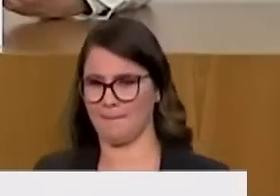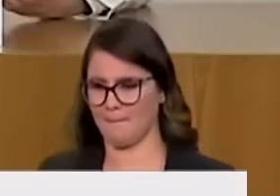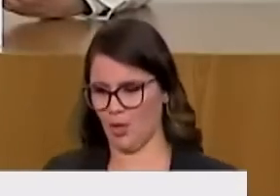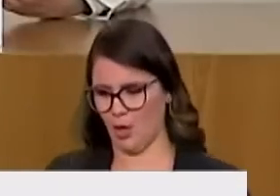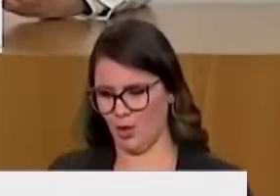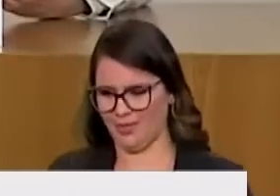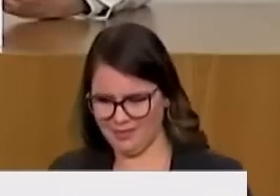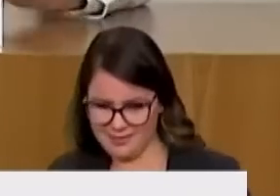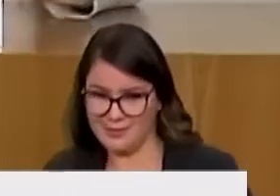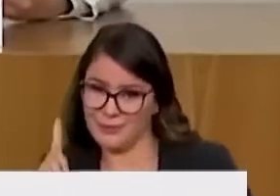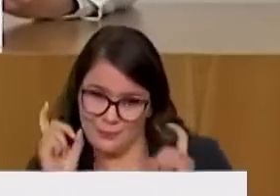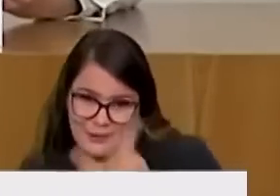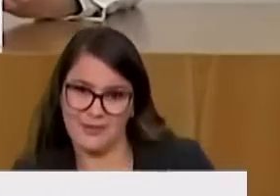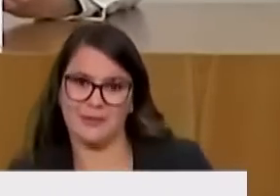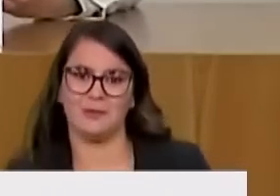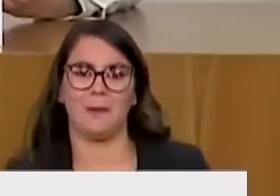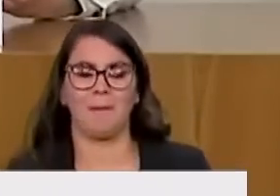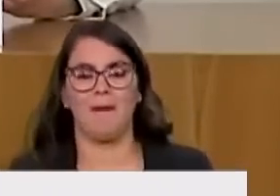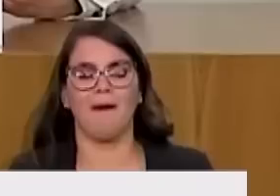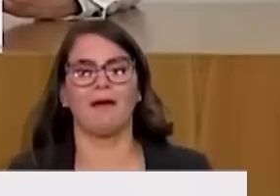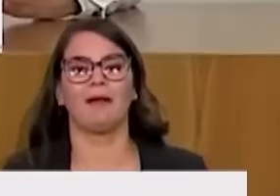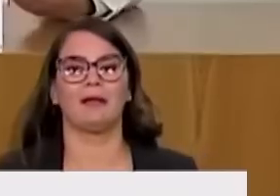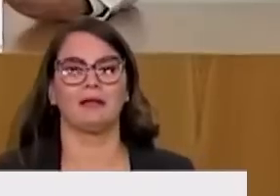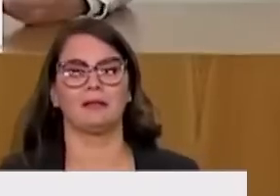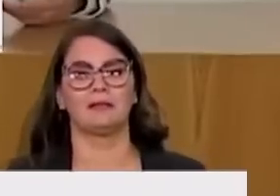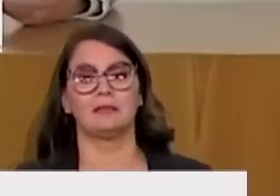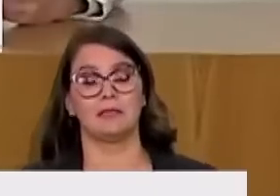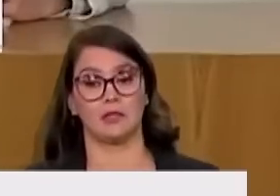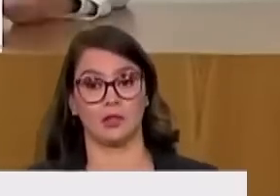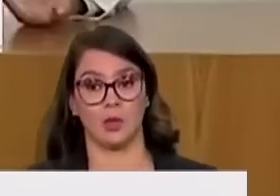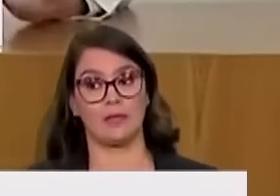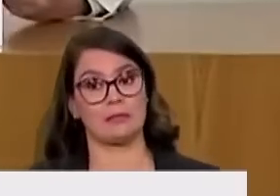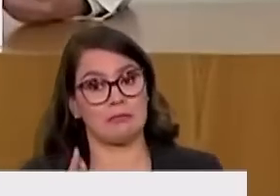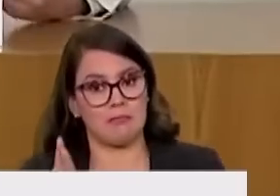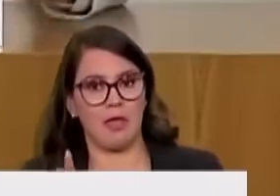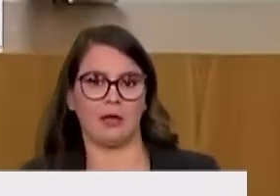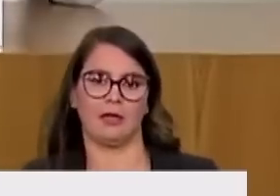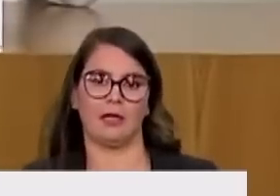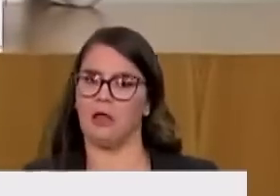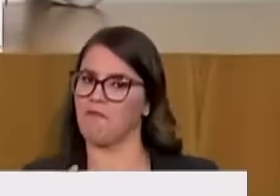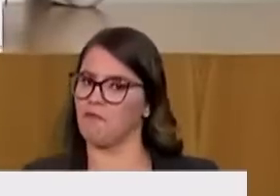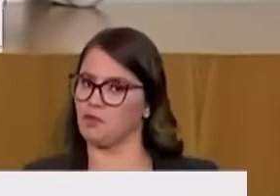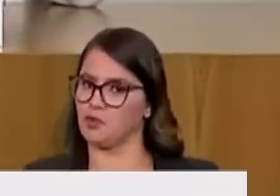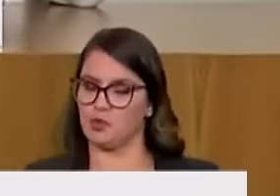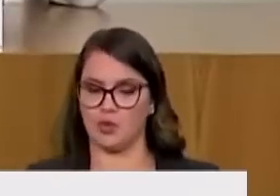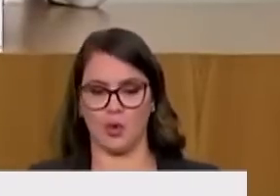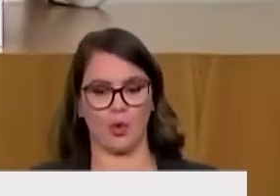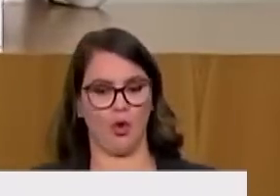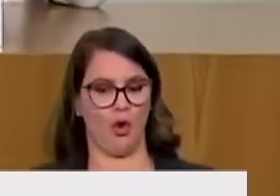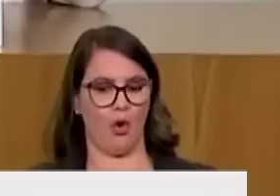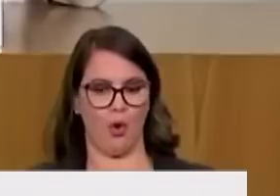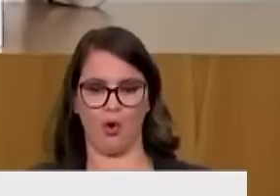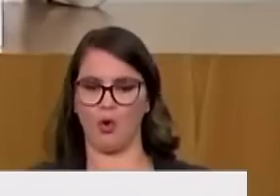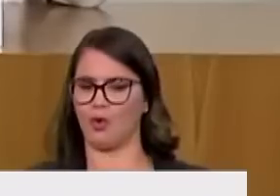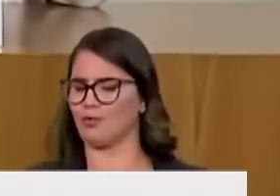pouco difícil. Entretanto, o que se espera é que ela tenha uma funcionalidade...